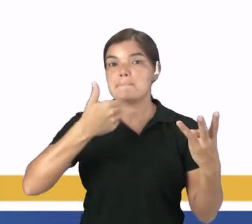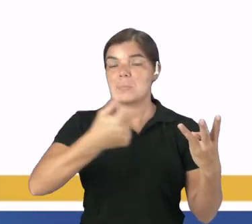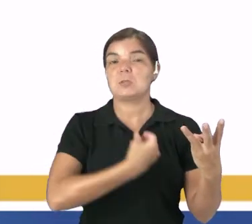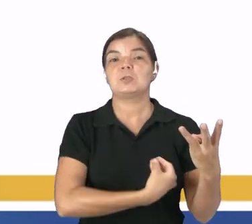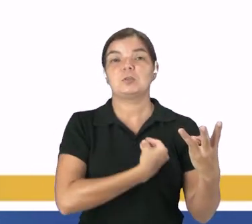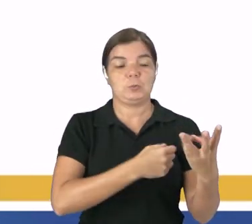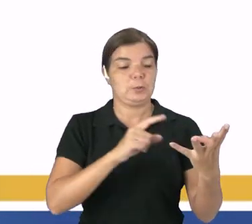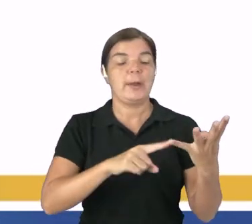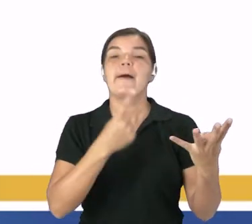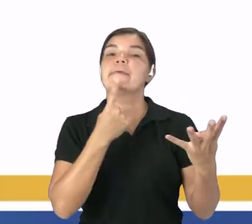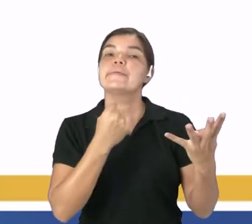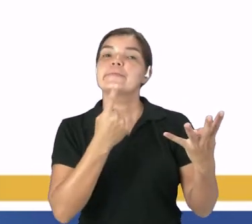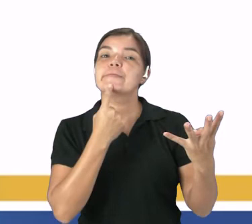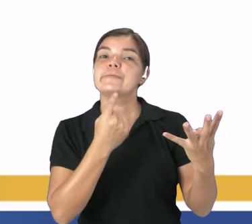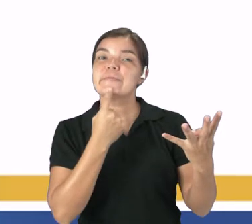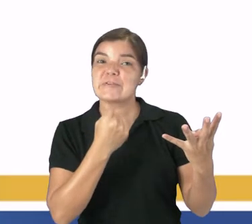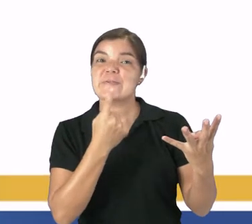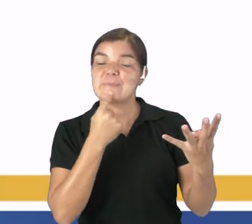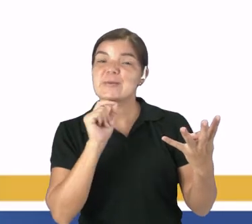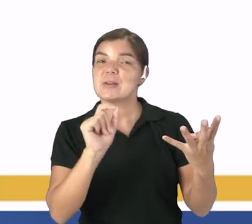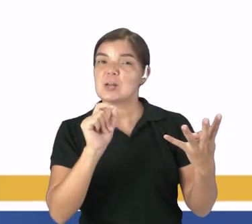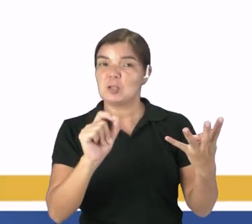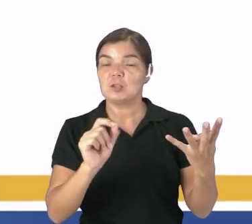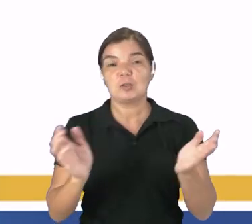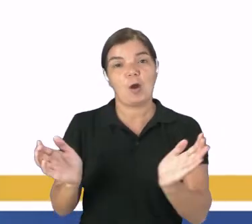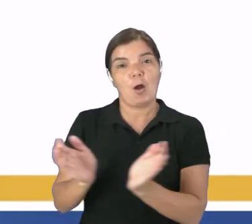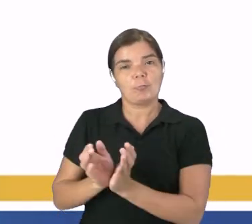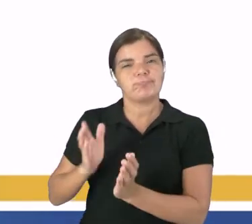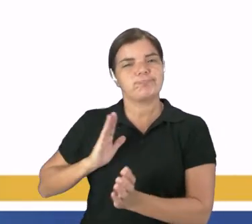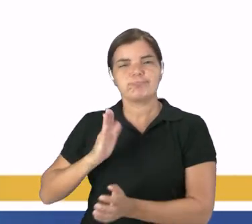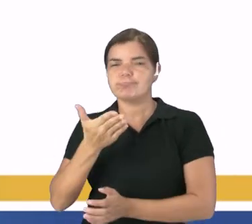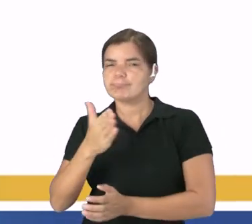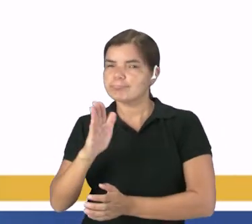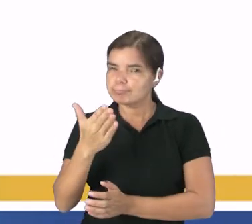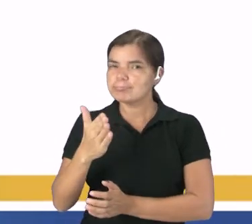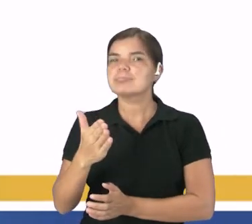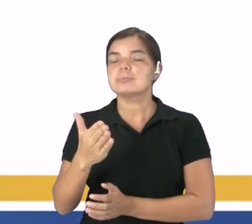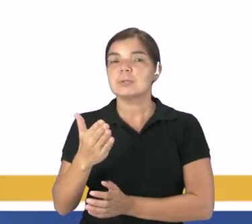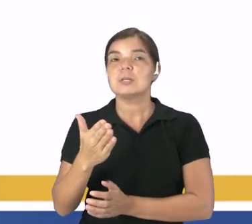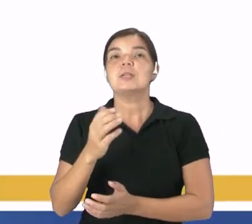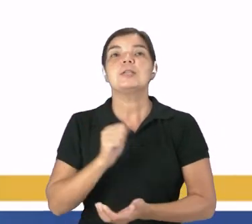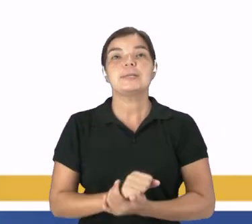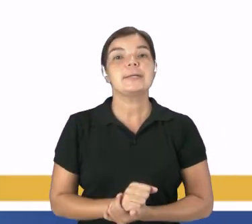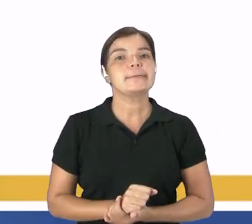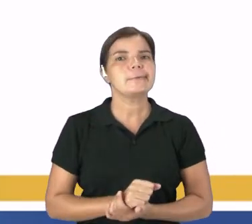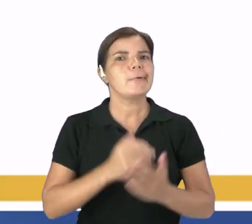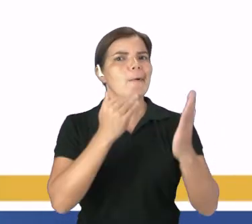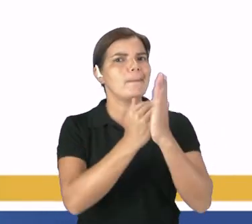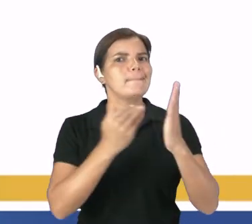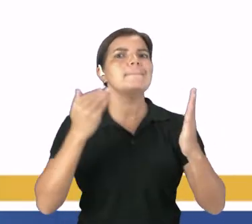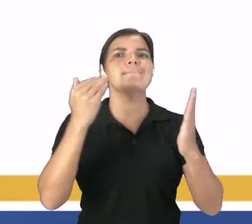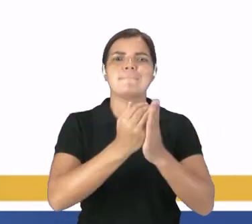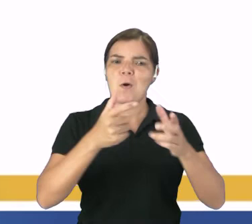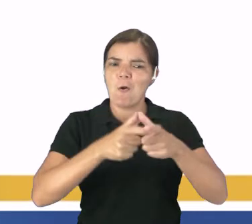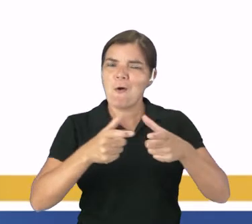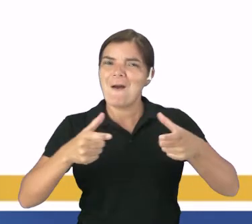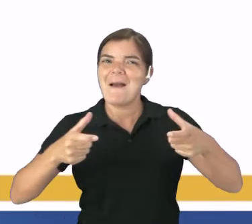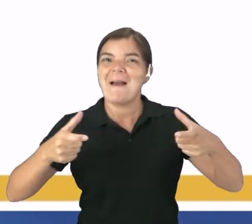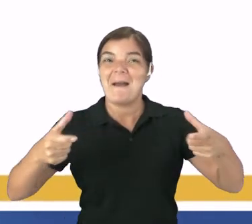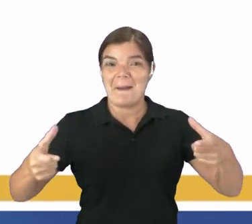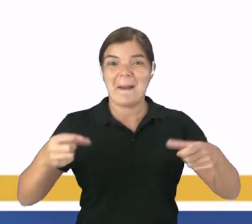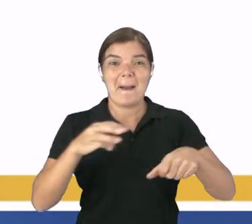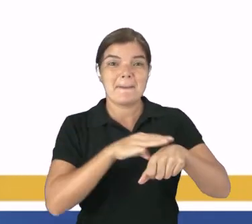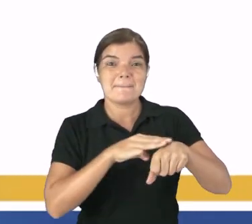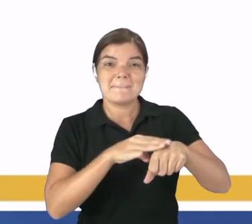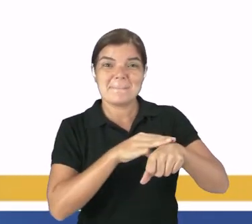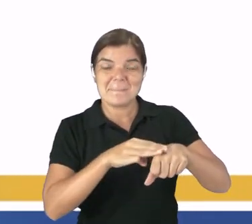pouco melhor de vida. A vermelha, que também são a galera da classe média, que tem uma condição de vida estável. E a maior parte da